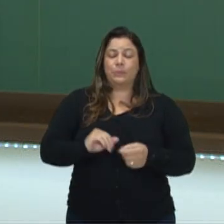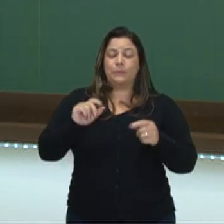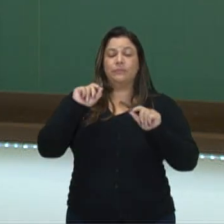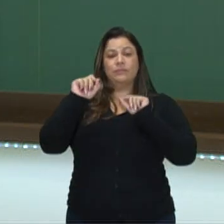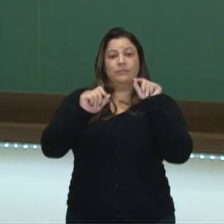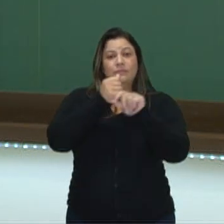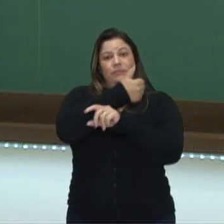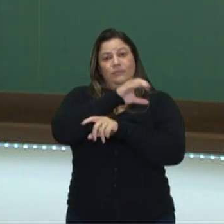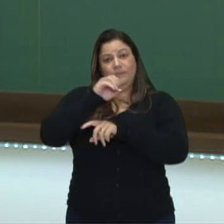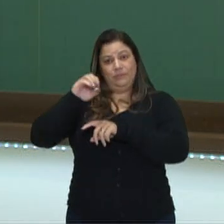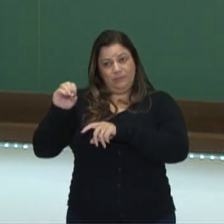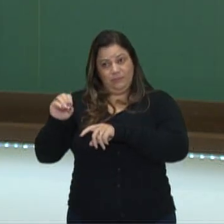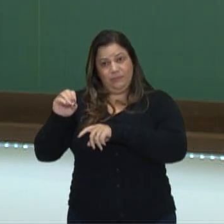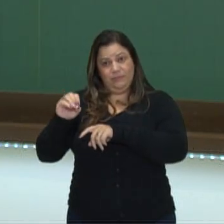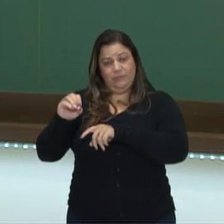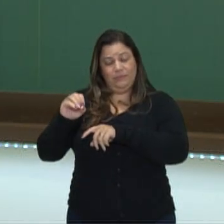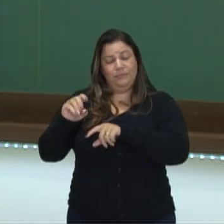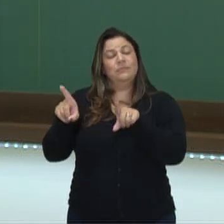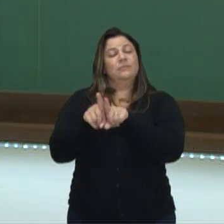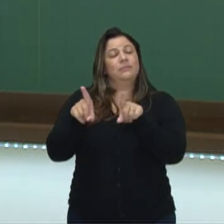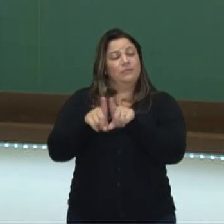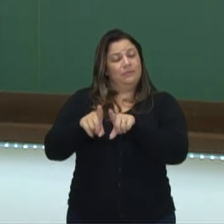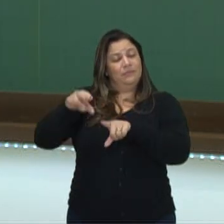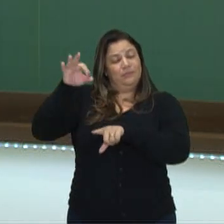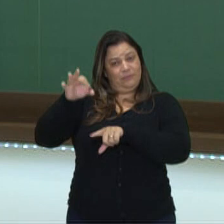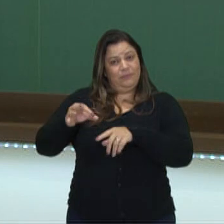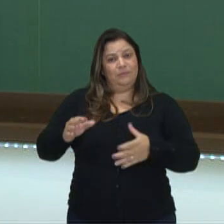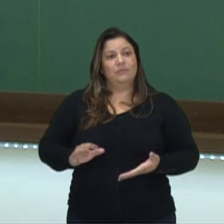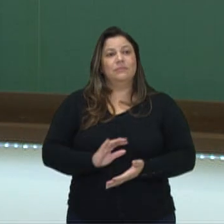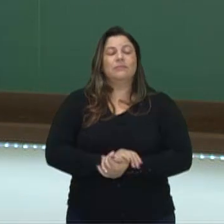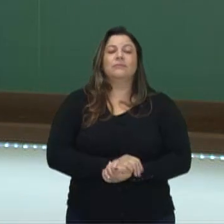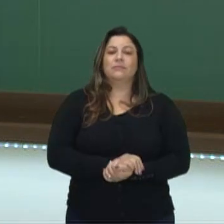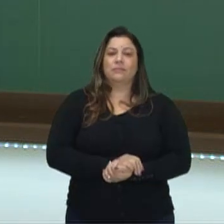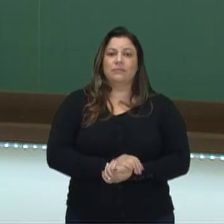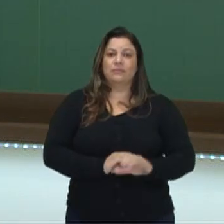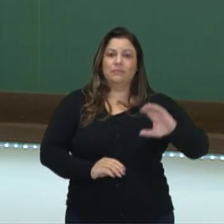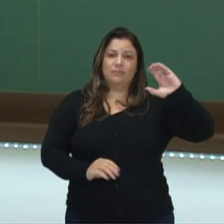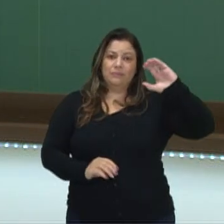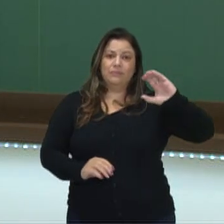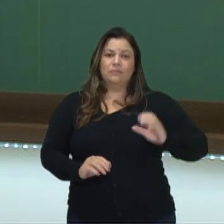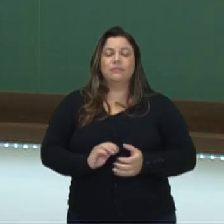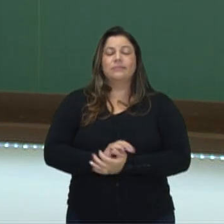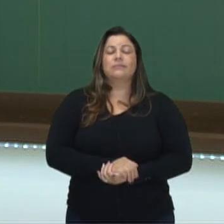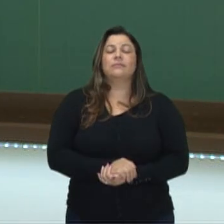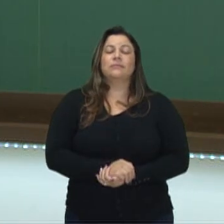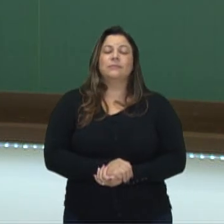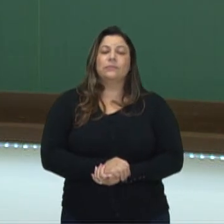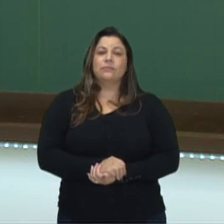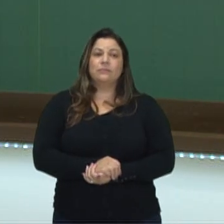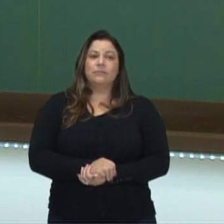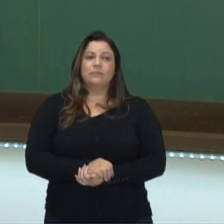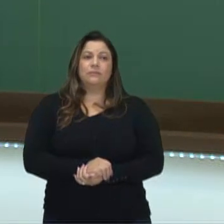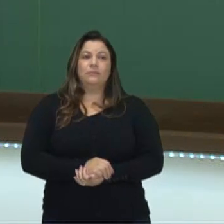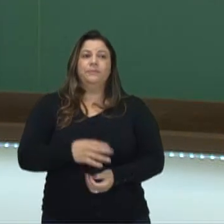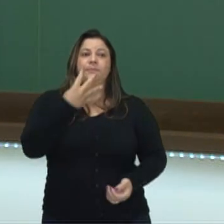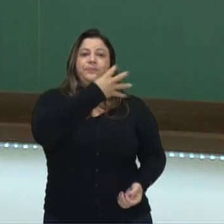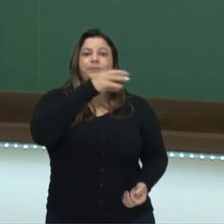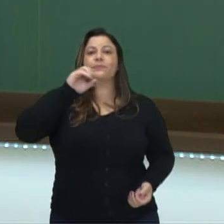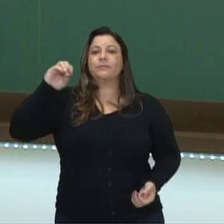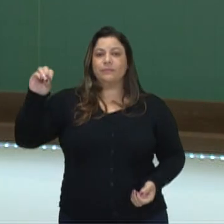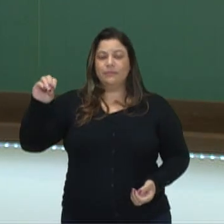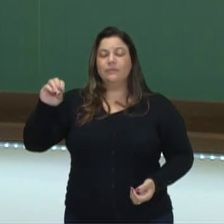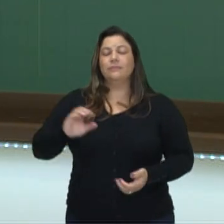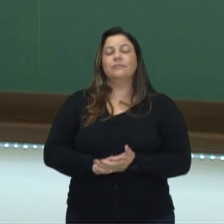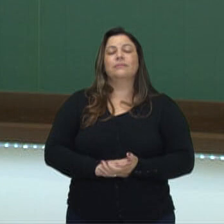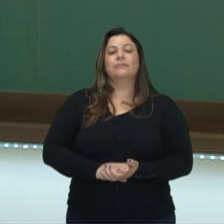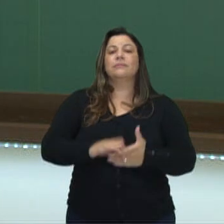que é 100, que é um quadrado perfeito. Dito isso, vamos fazer a letra C. A letra C é 400. 400